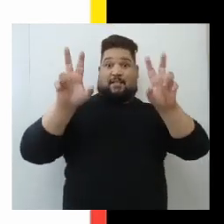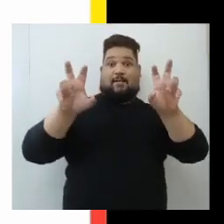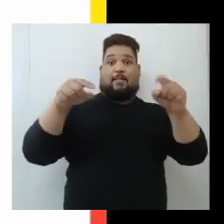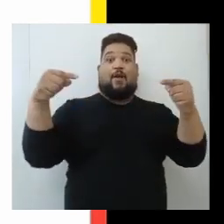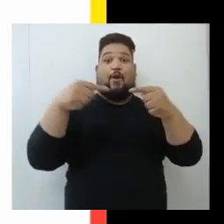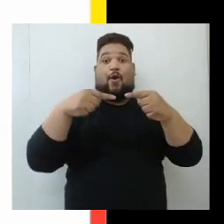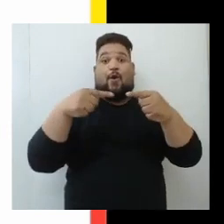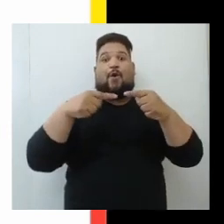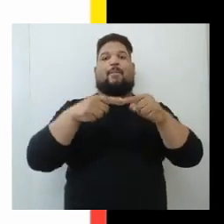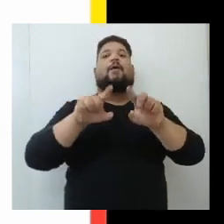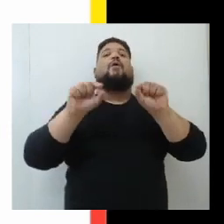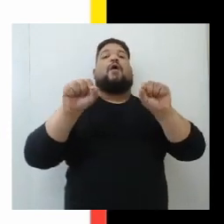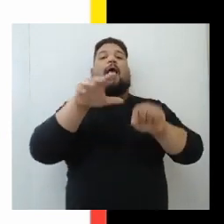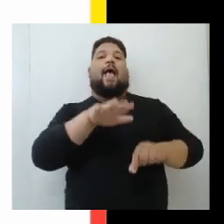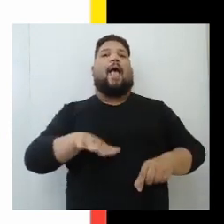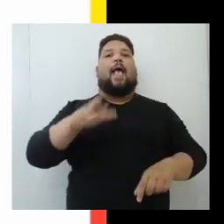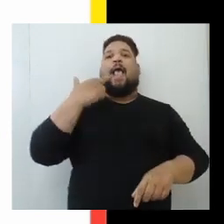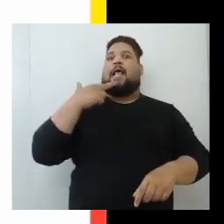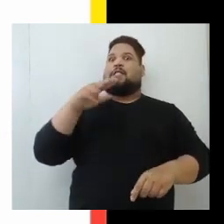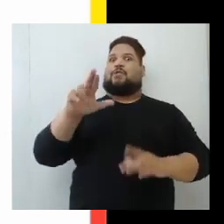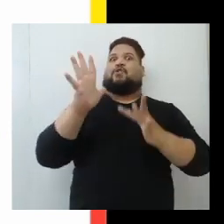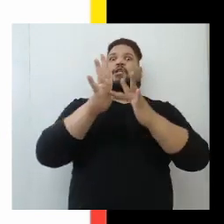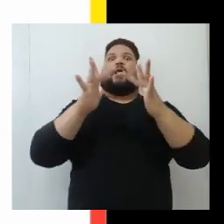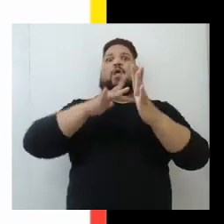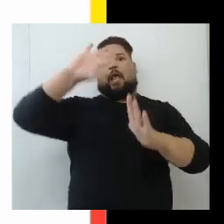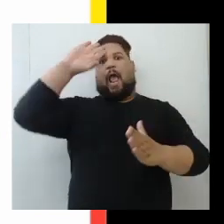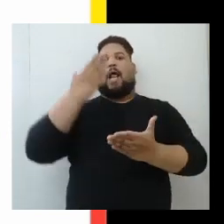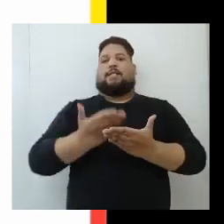questão cristã, ou